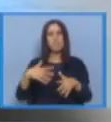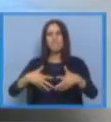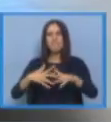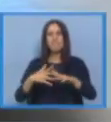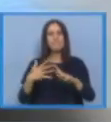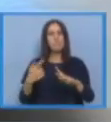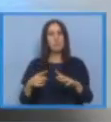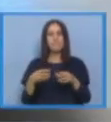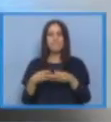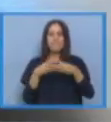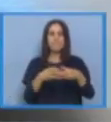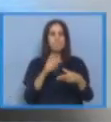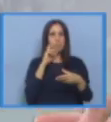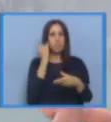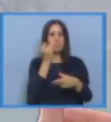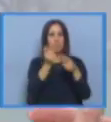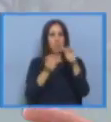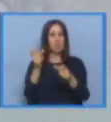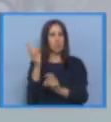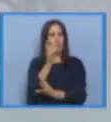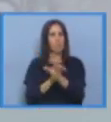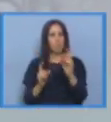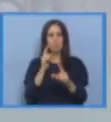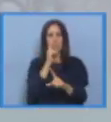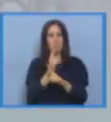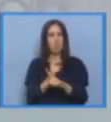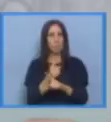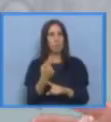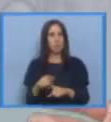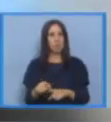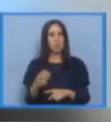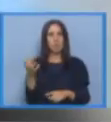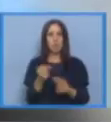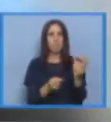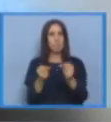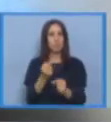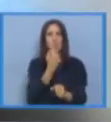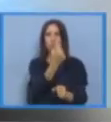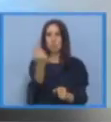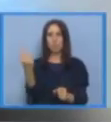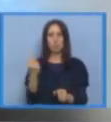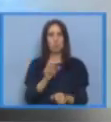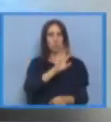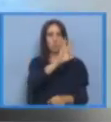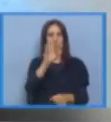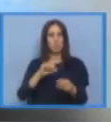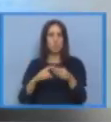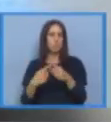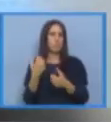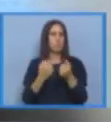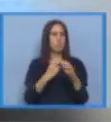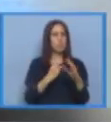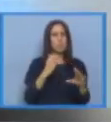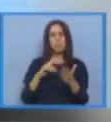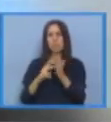proteção civil europeu comum, composto por elementos de cada um dos Estados-membros, viaturas,